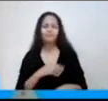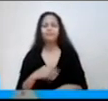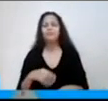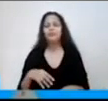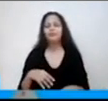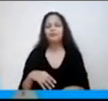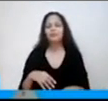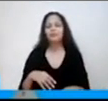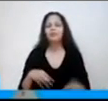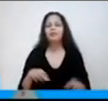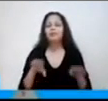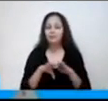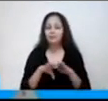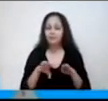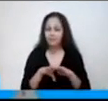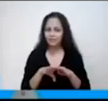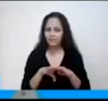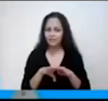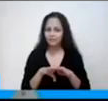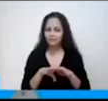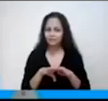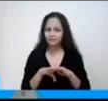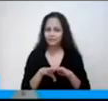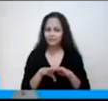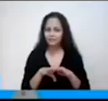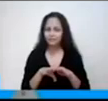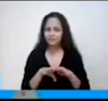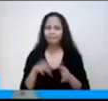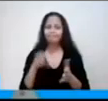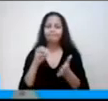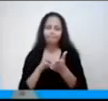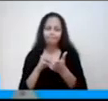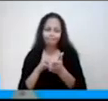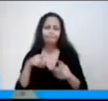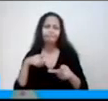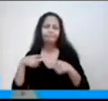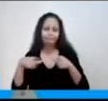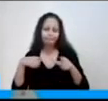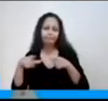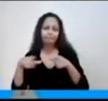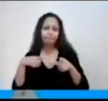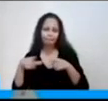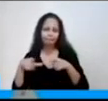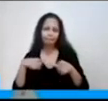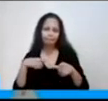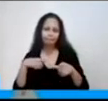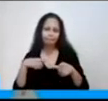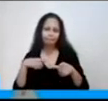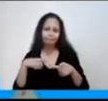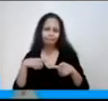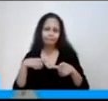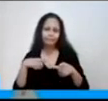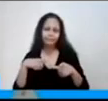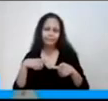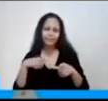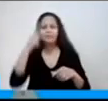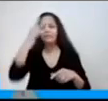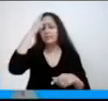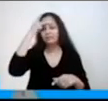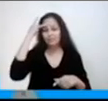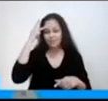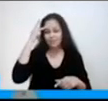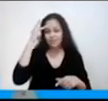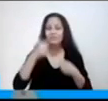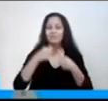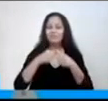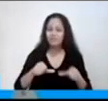A gente vê a questão também aí do desemprego e da informalidade. A informalidade são as pessoas que estão trabalhando,